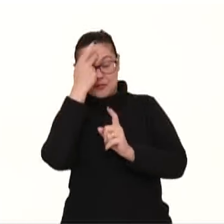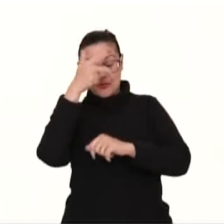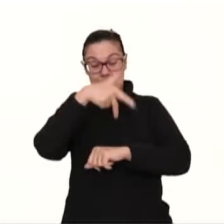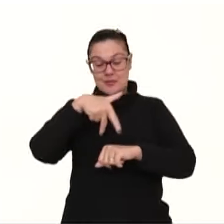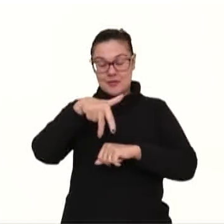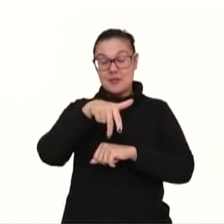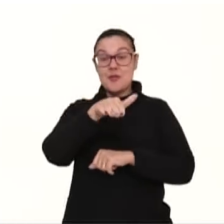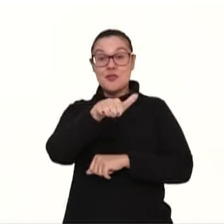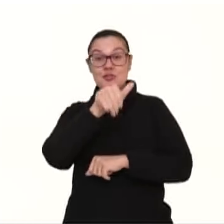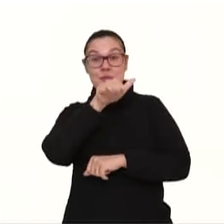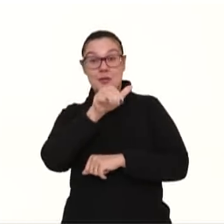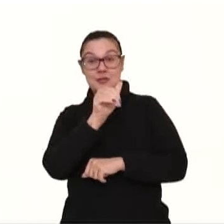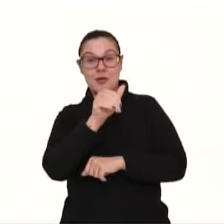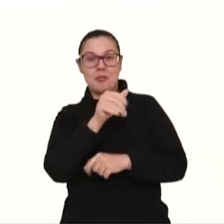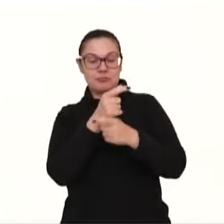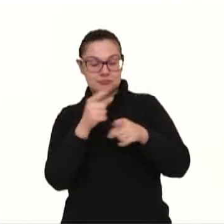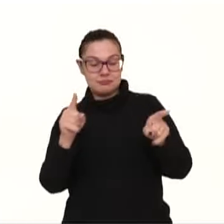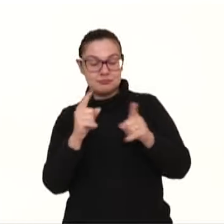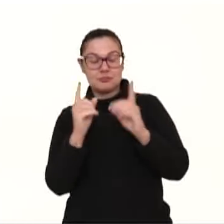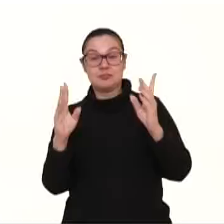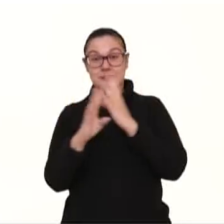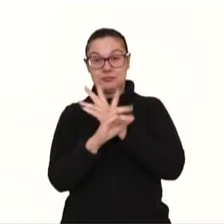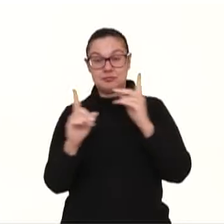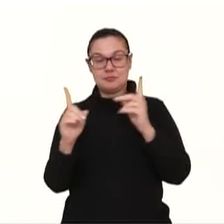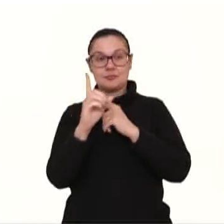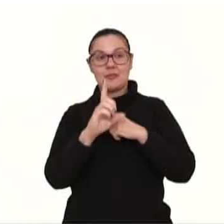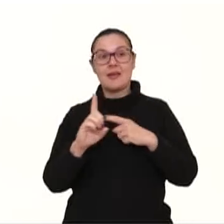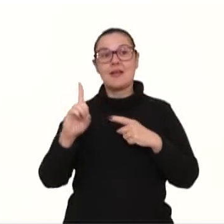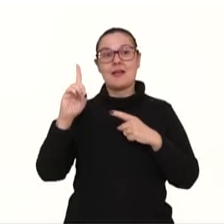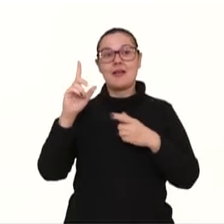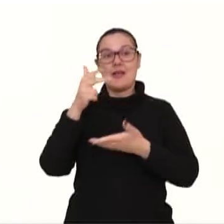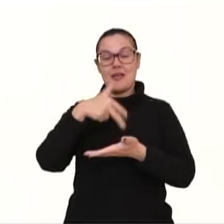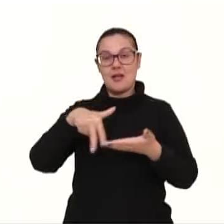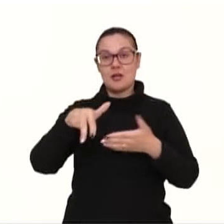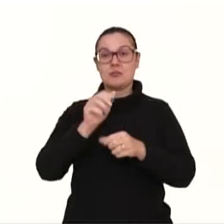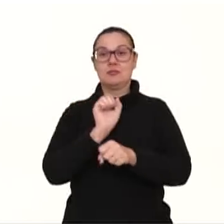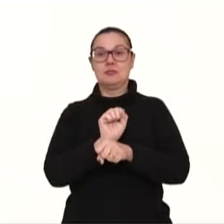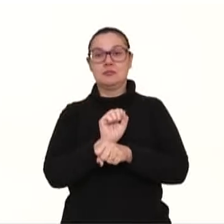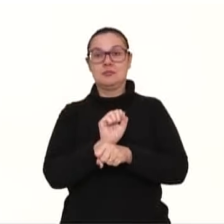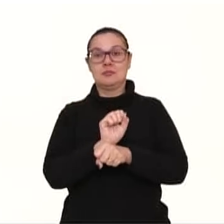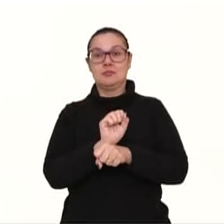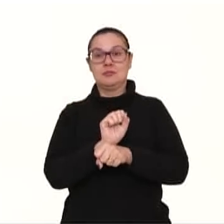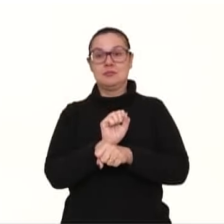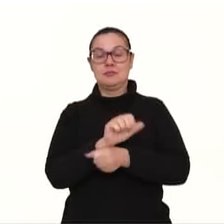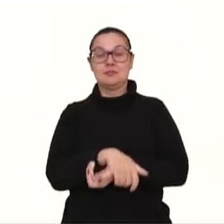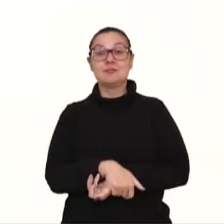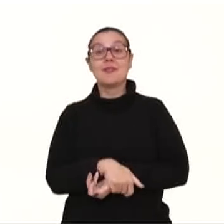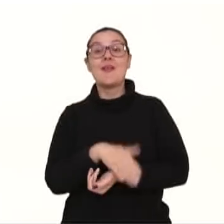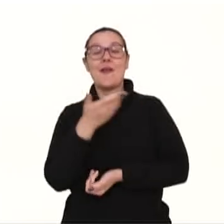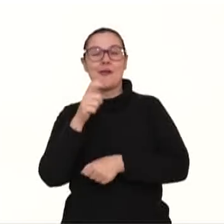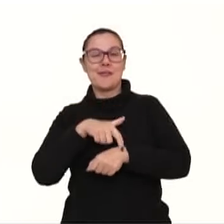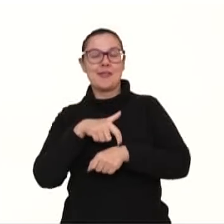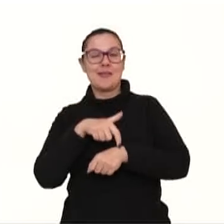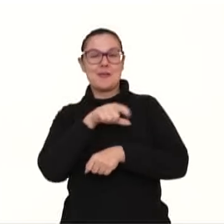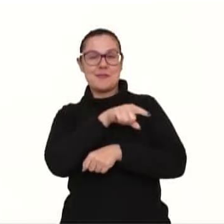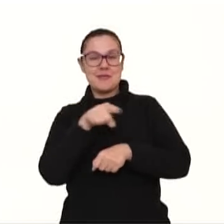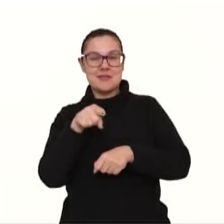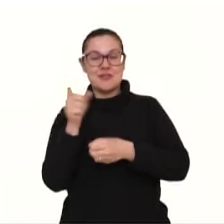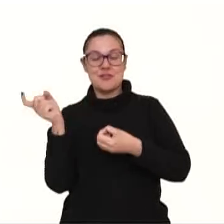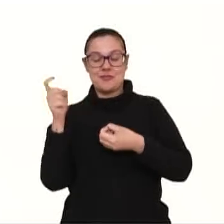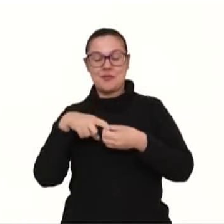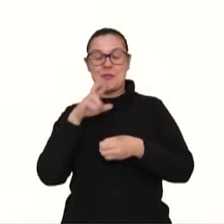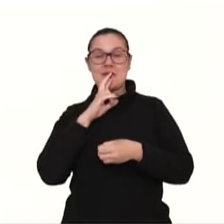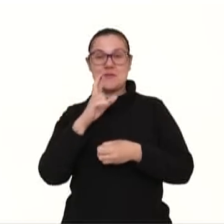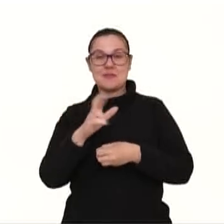as coreografias. E a alternativa D é uma dança estática. Então, dá um tempinho para vocês e daqui a pouco